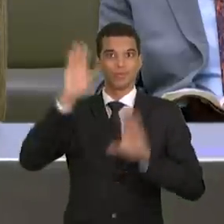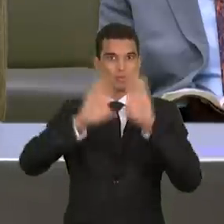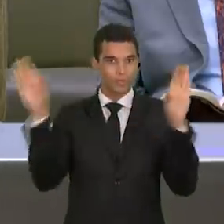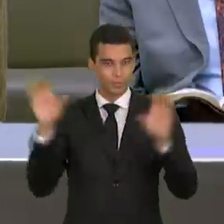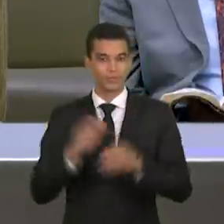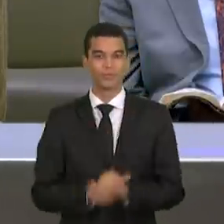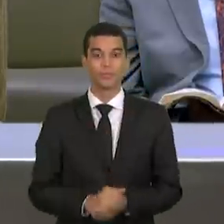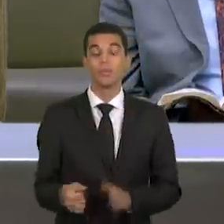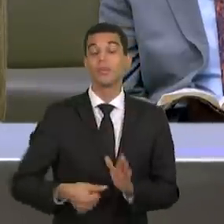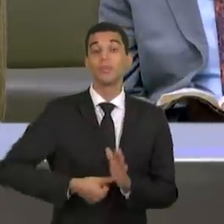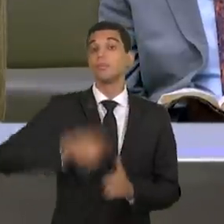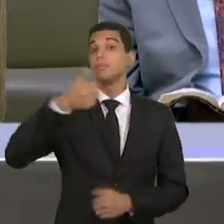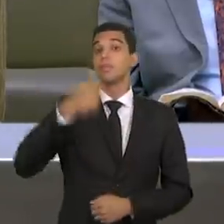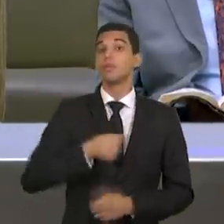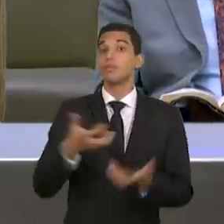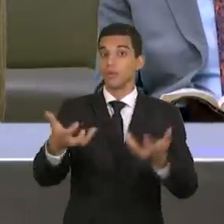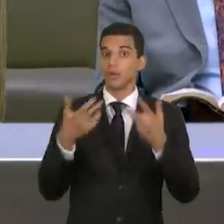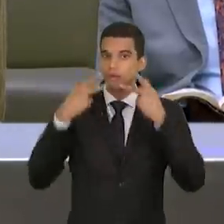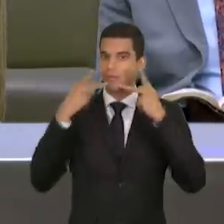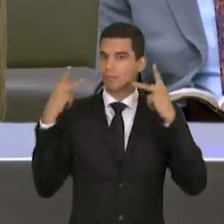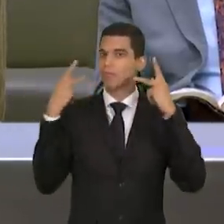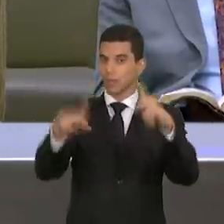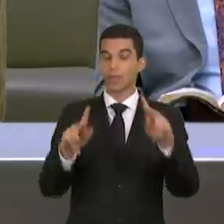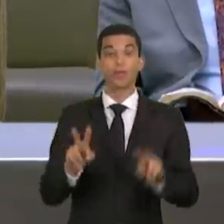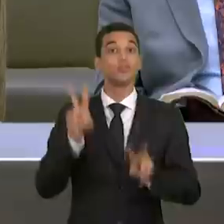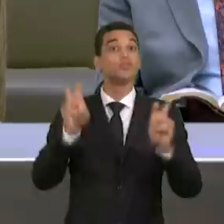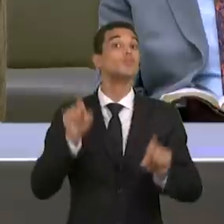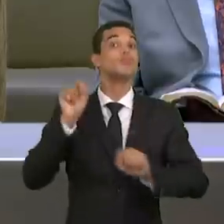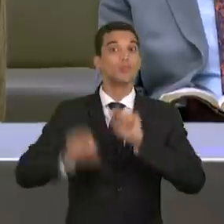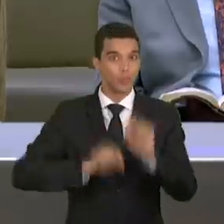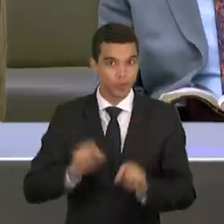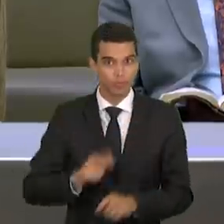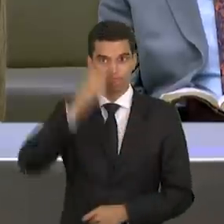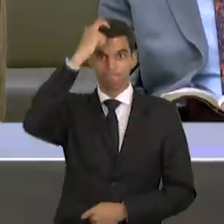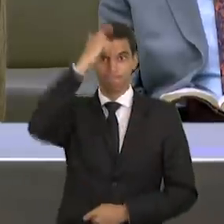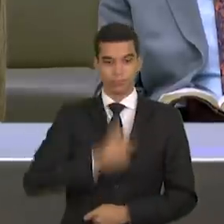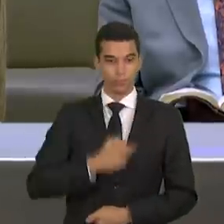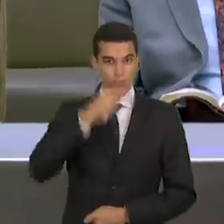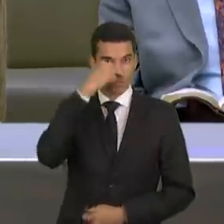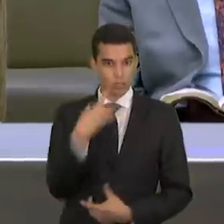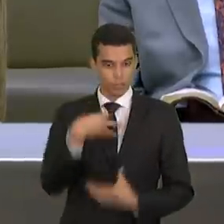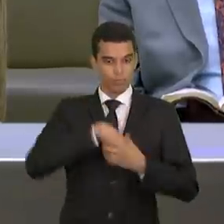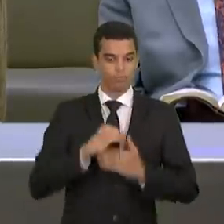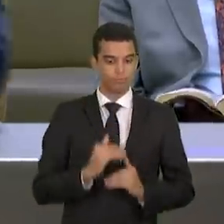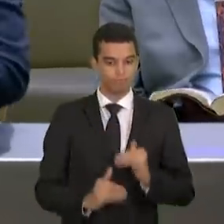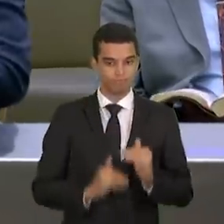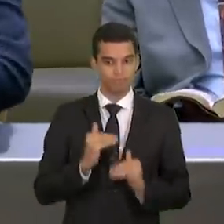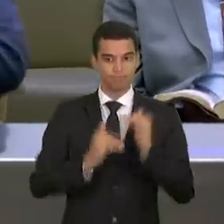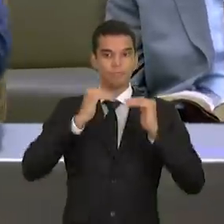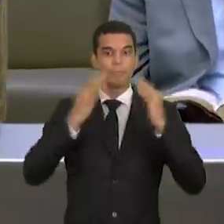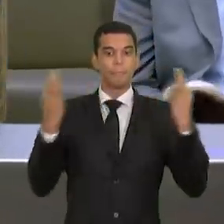nesta noite é sobre o aperfeiçoamento espiritual. Repitam bem bonito: